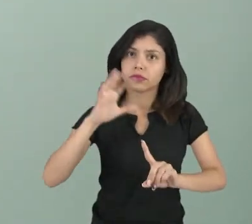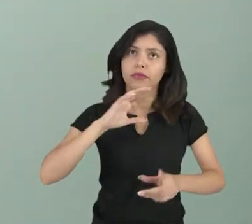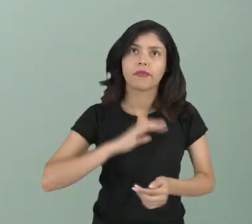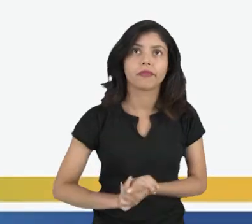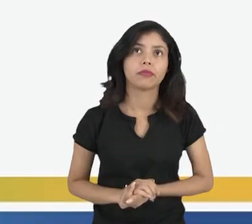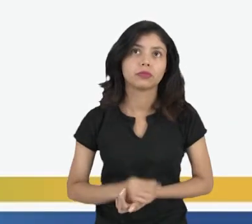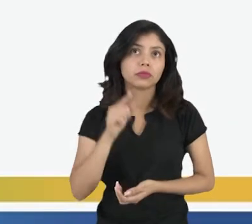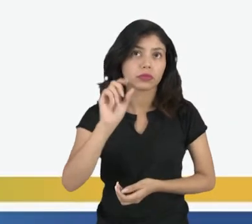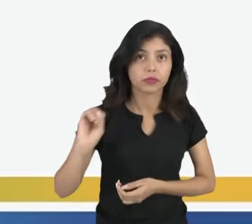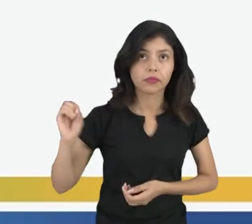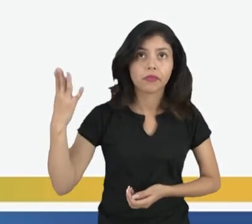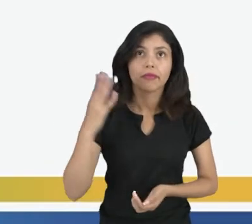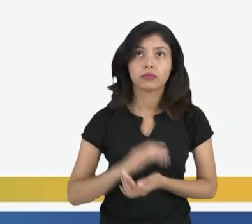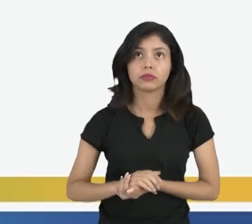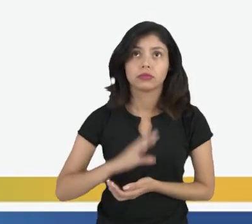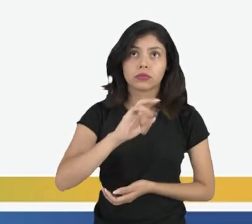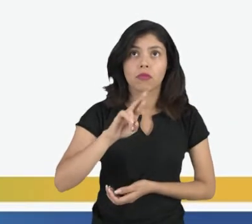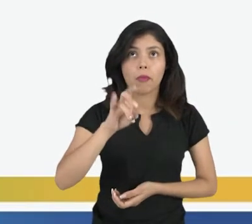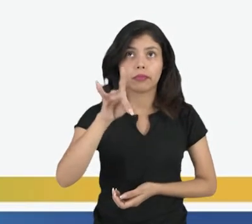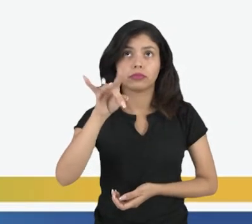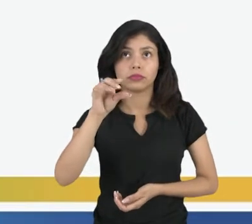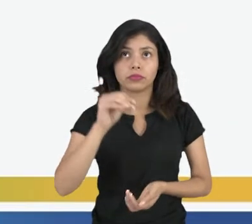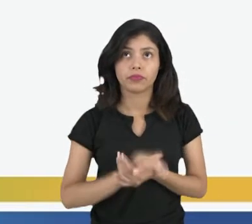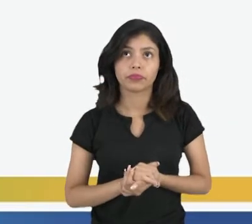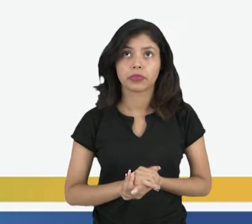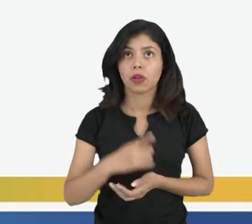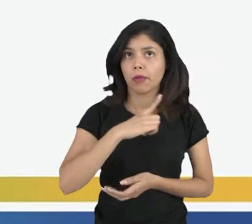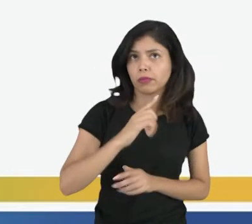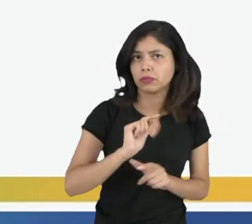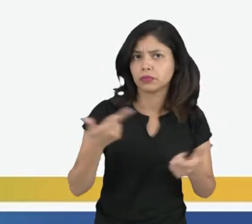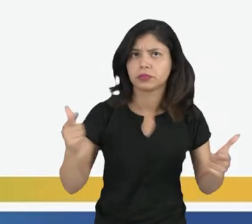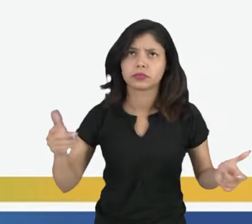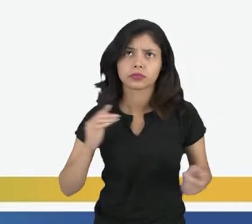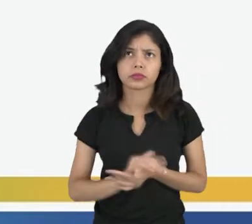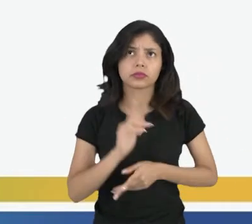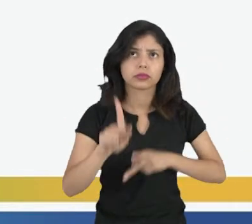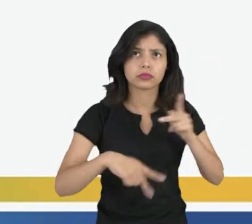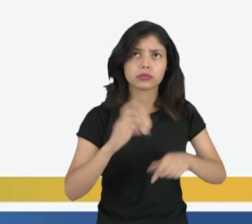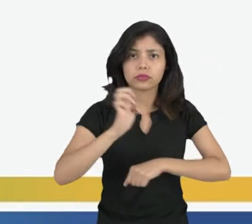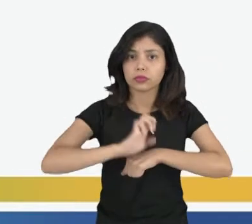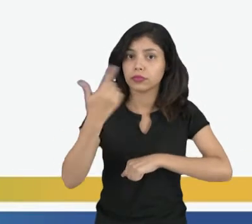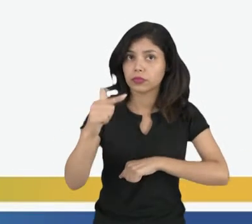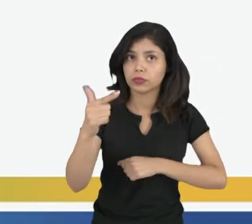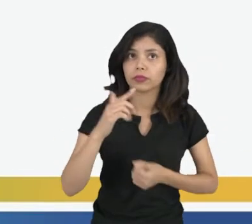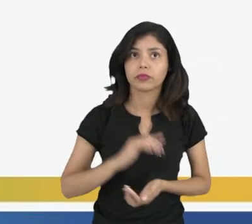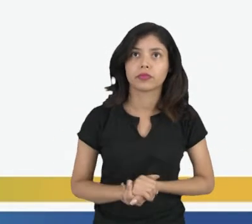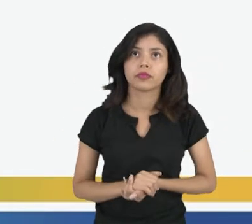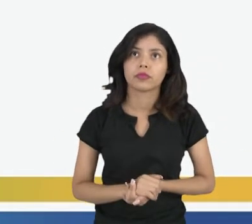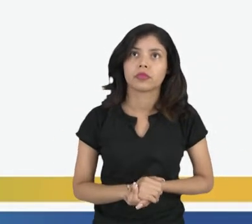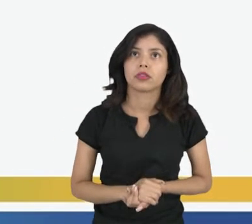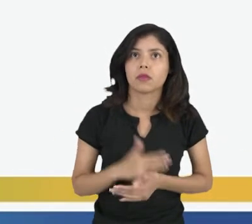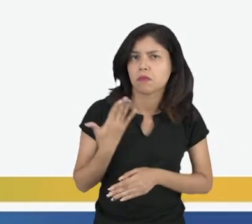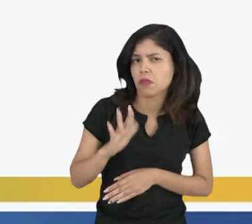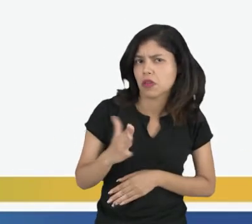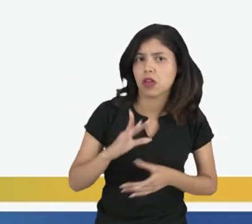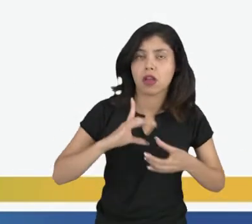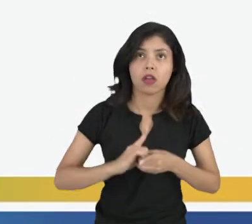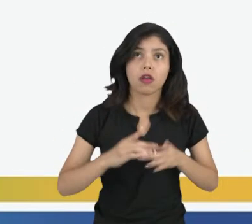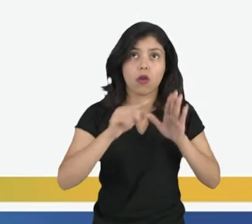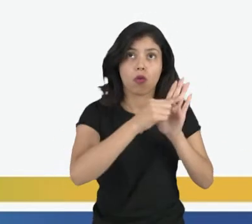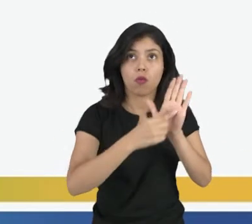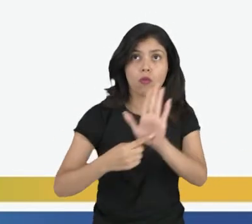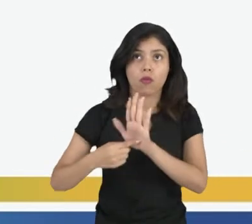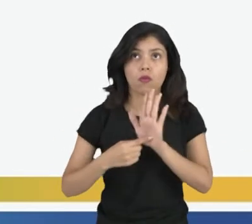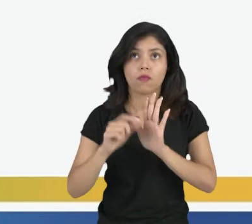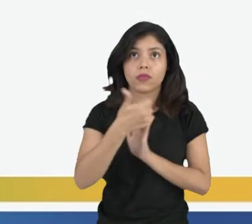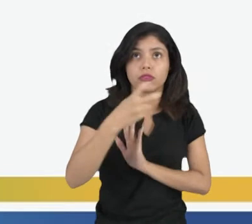E aí nós temos o caso dos curdos constituem a maior população sem estado do mundo as estimativas demográficas